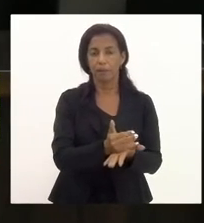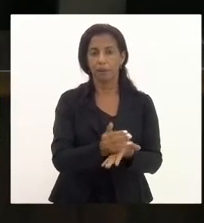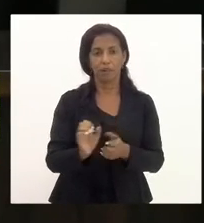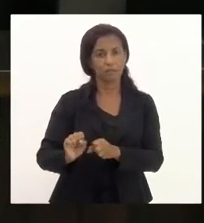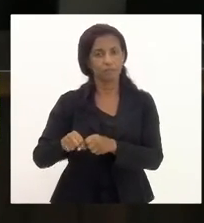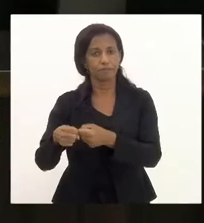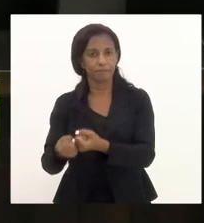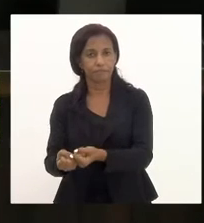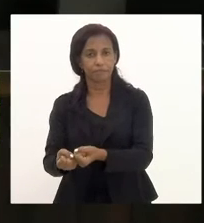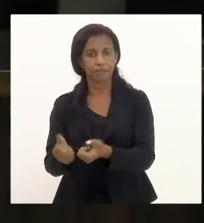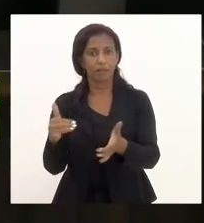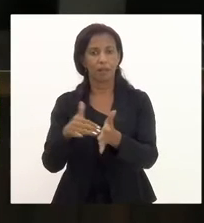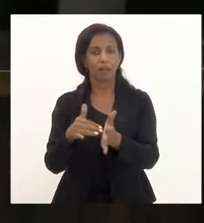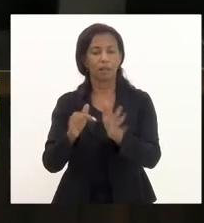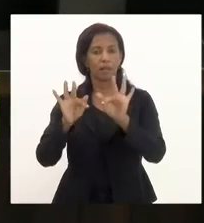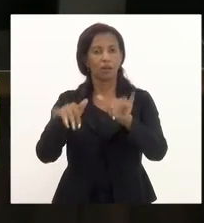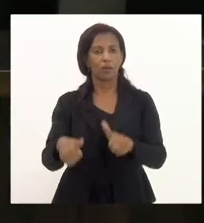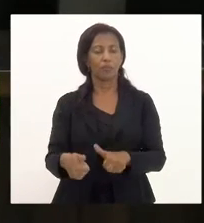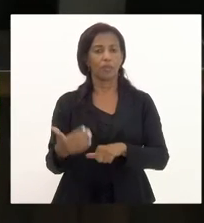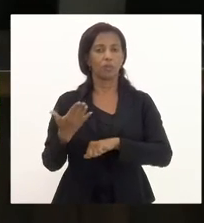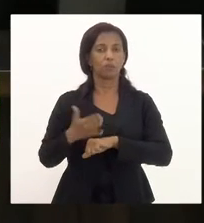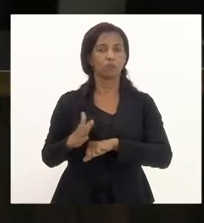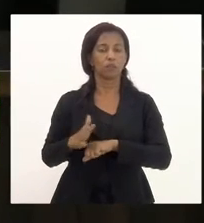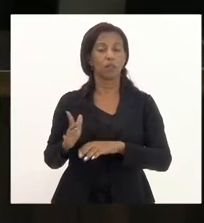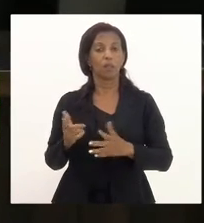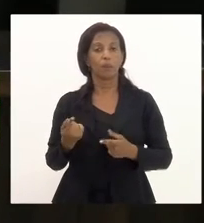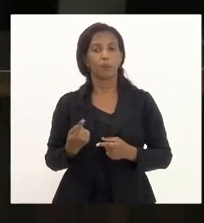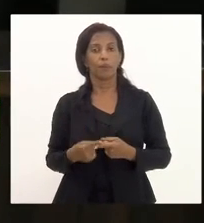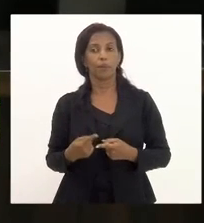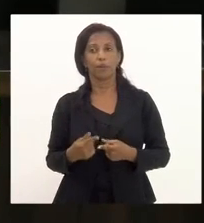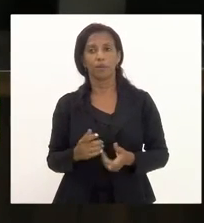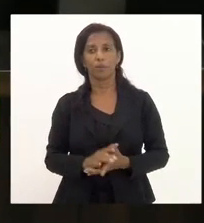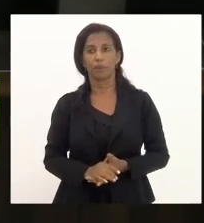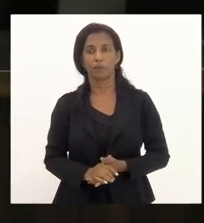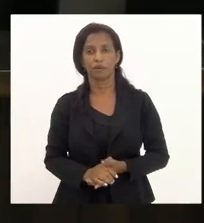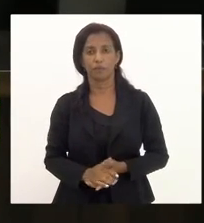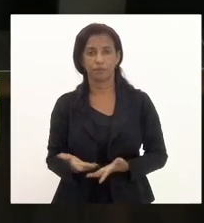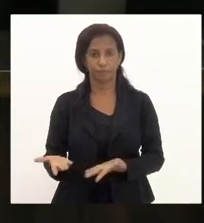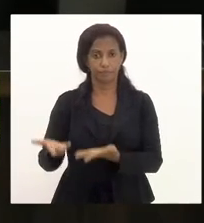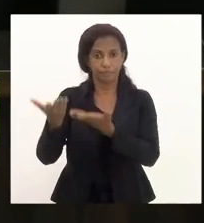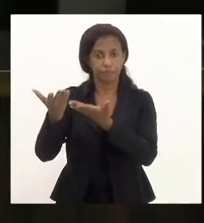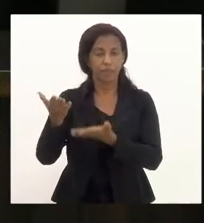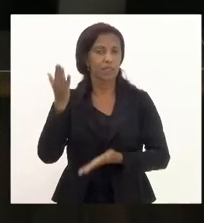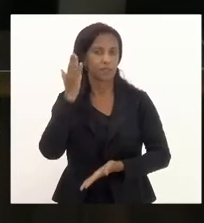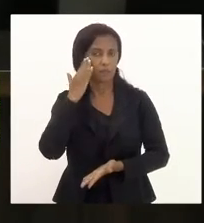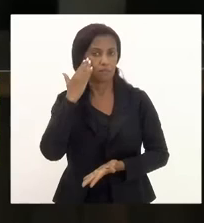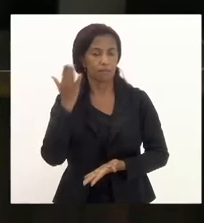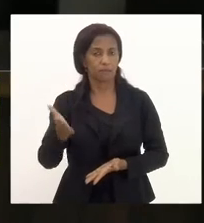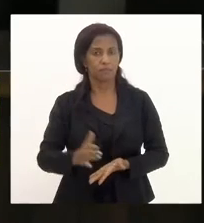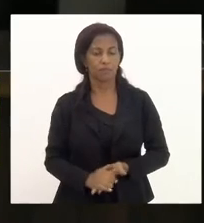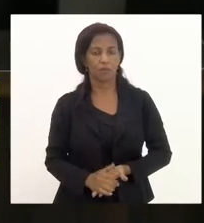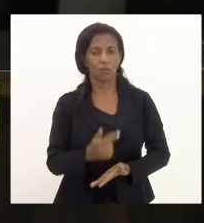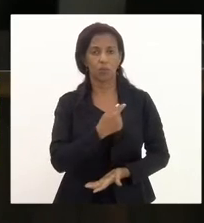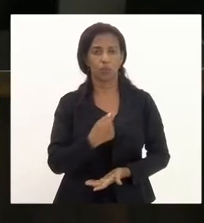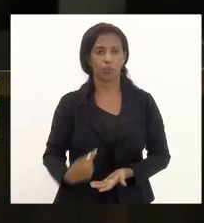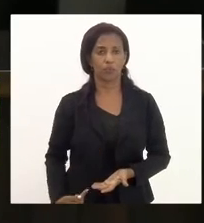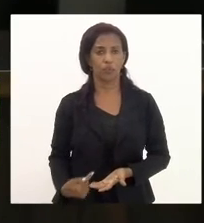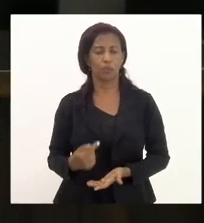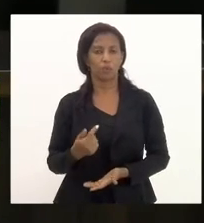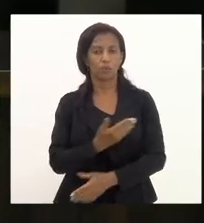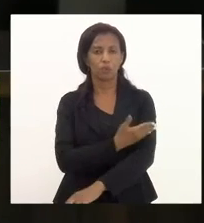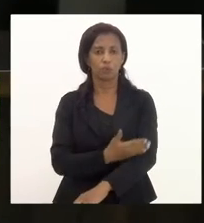empenhados até o final do exercício que as excelente também sabe que o governo